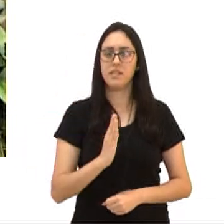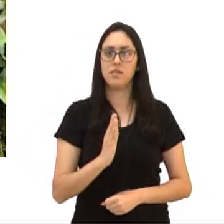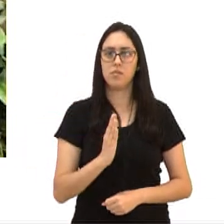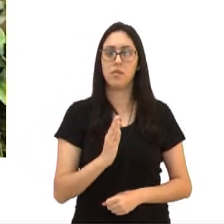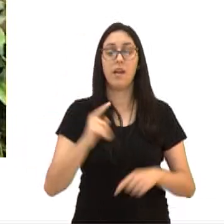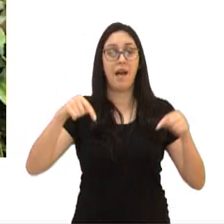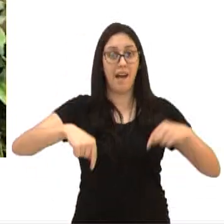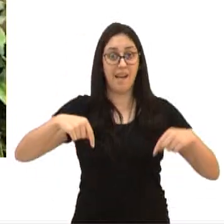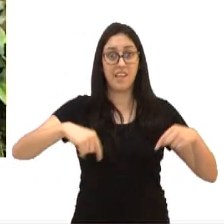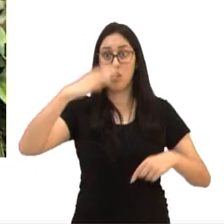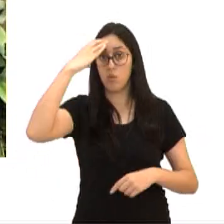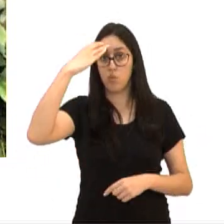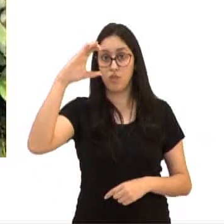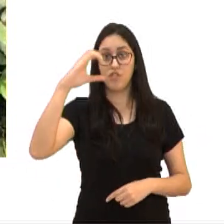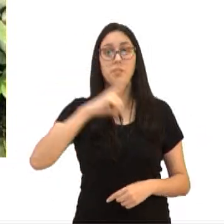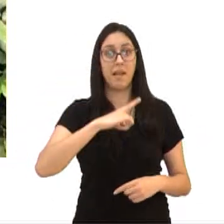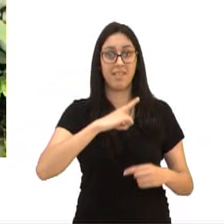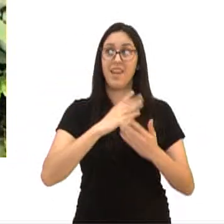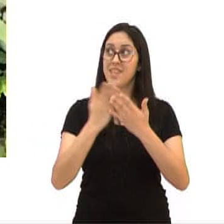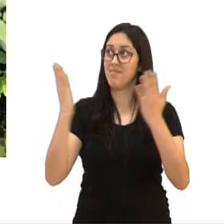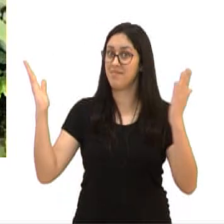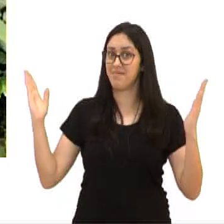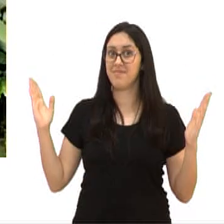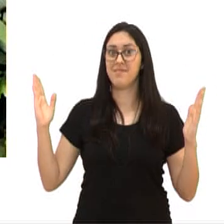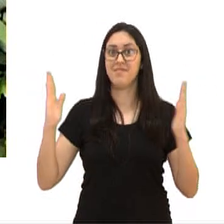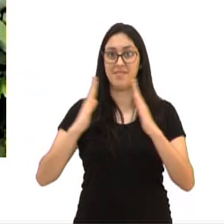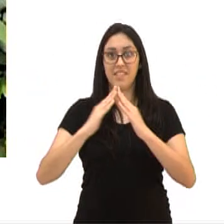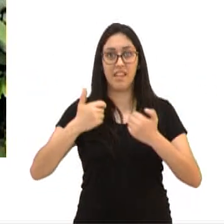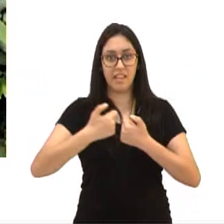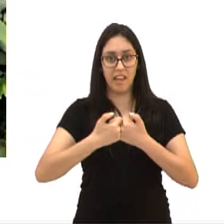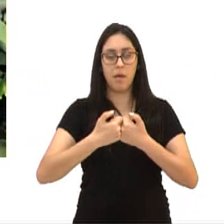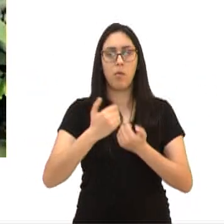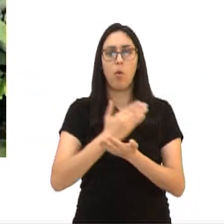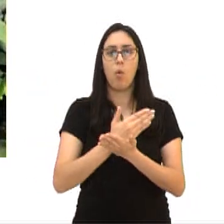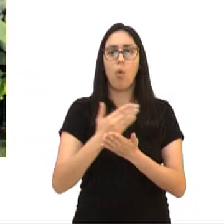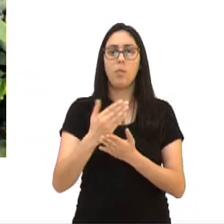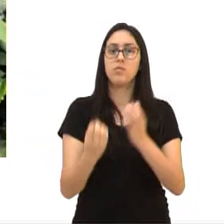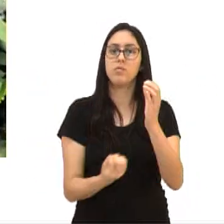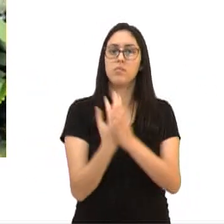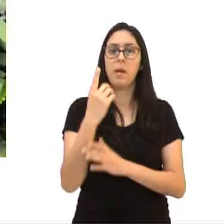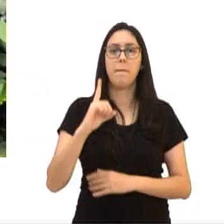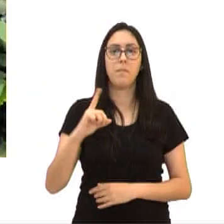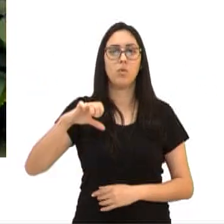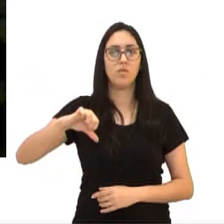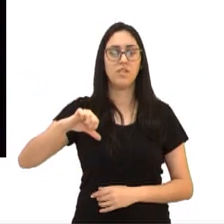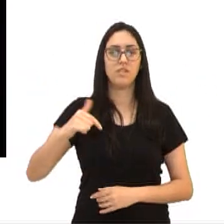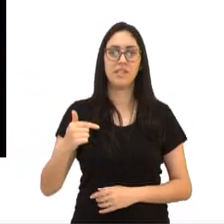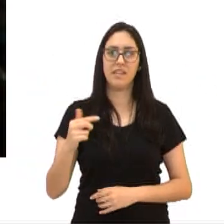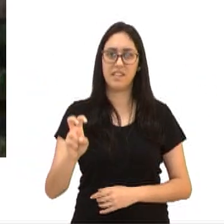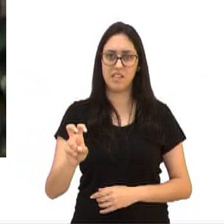em Curitiba, esse templo foi construído em 1912.